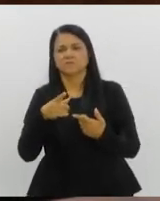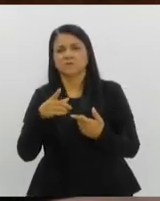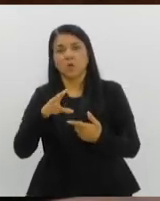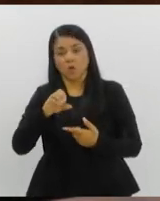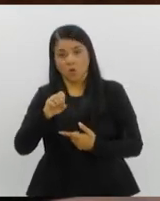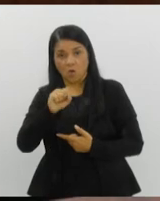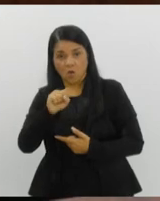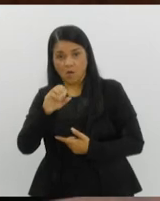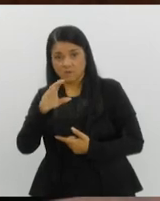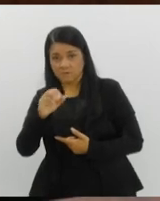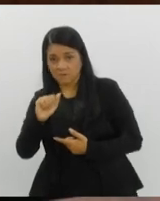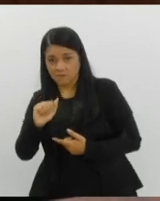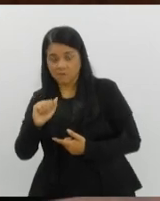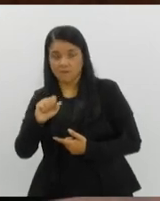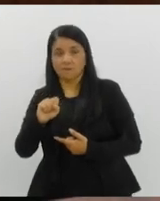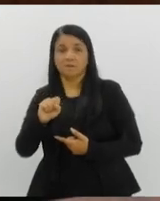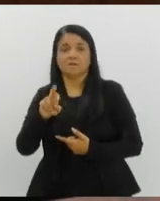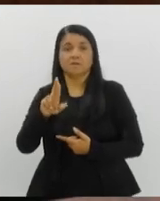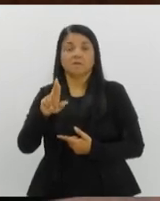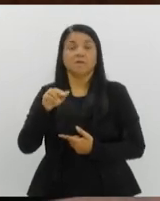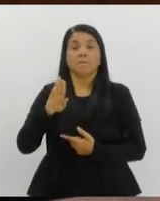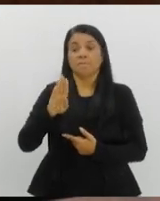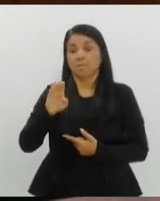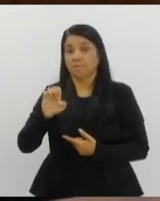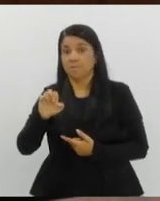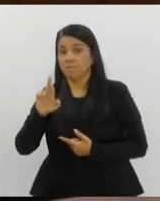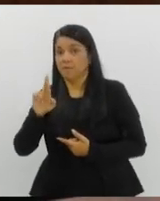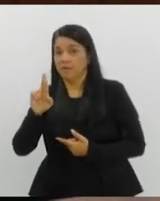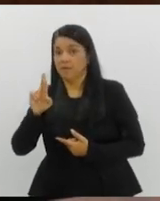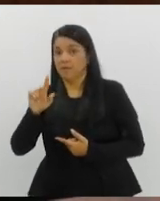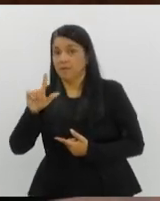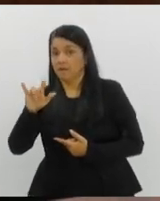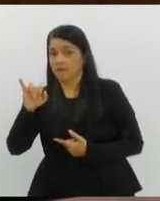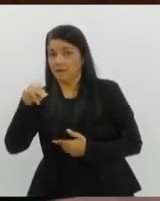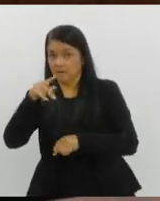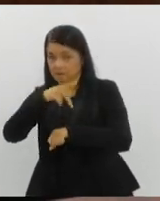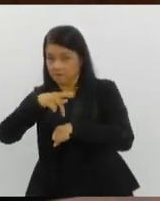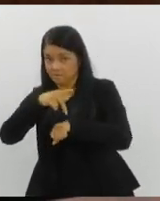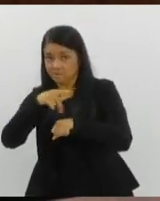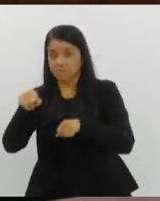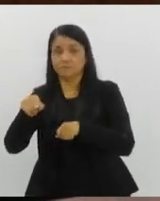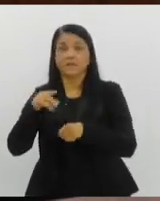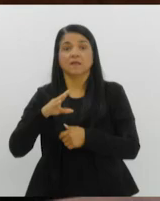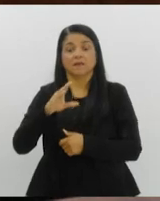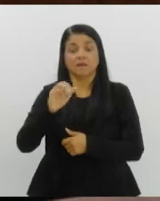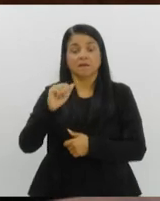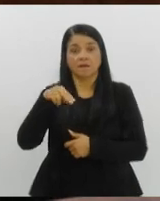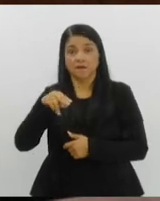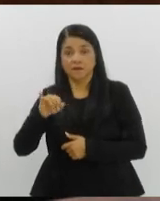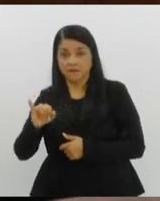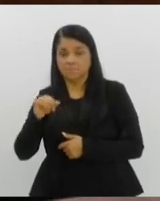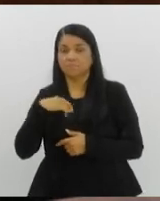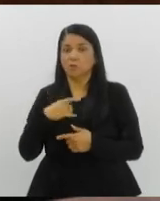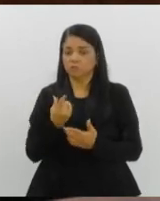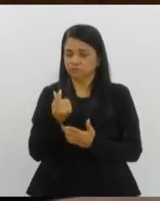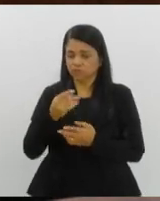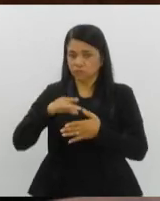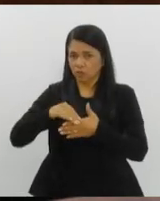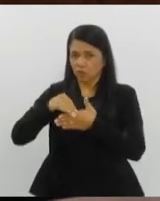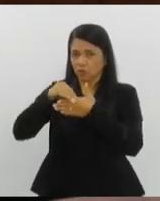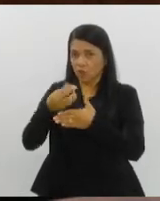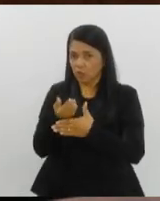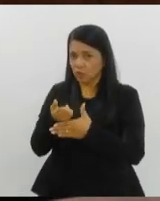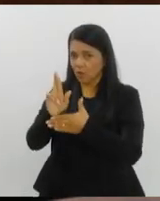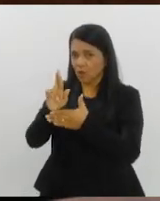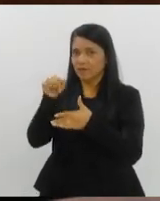no Oscar, em Berlim, em Cannes, pode trazer milhões de dólares em receita para o nosso estado, inclusive atraindo